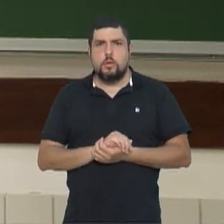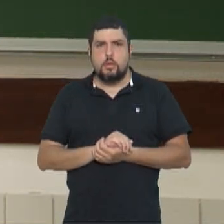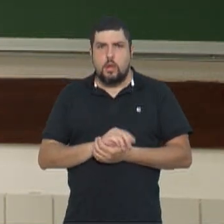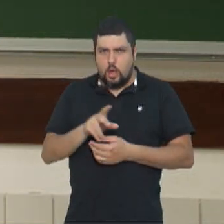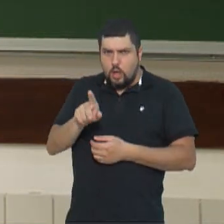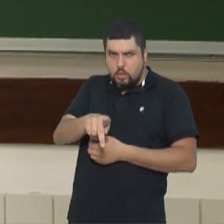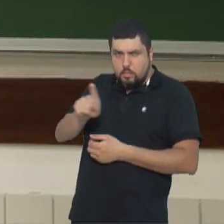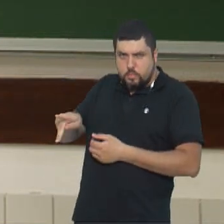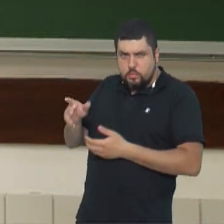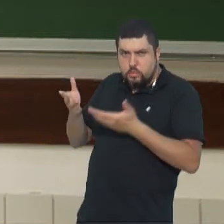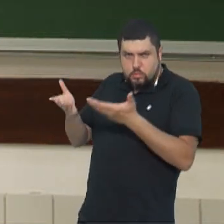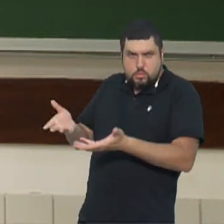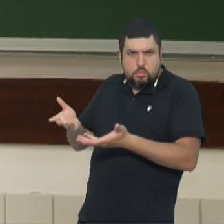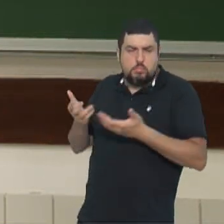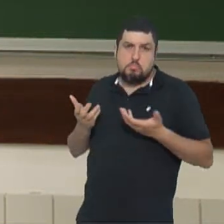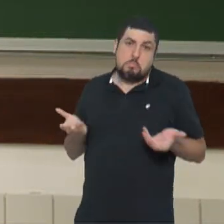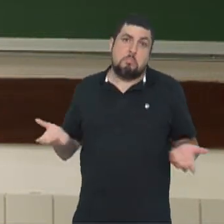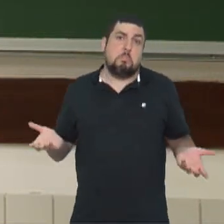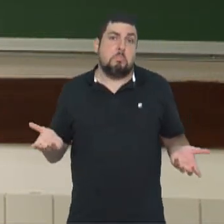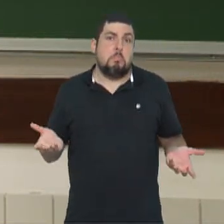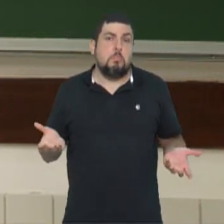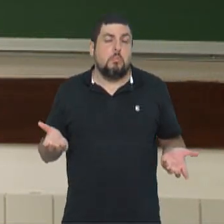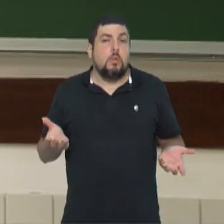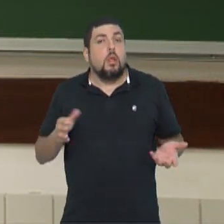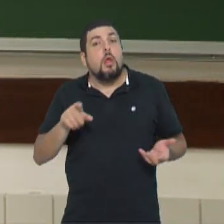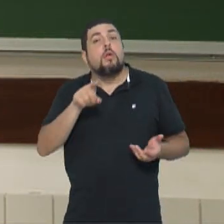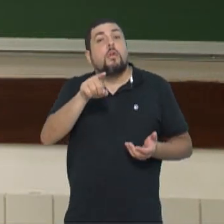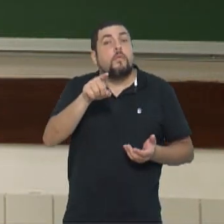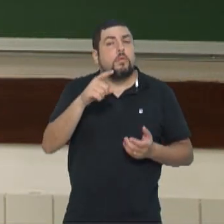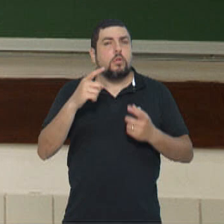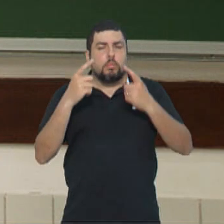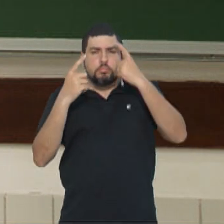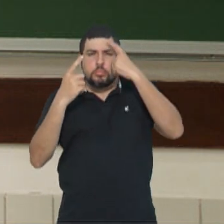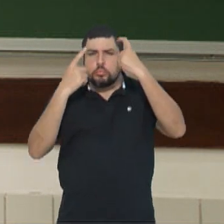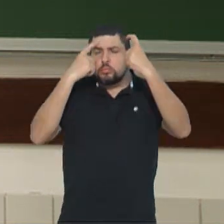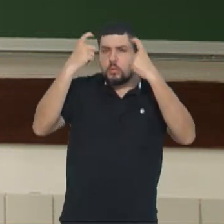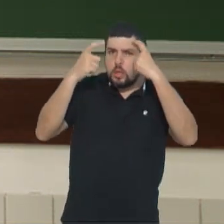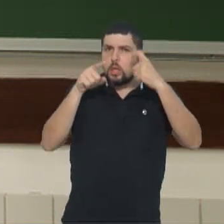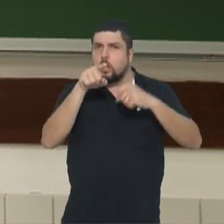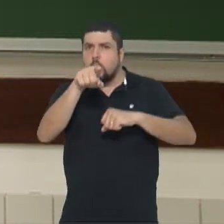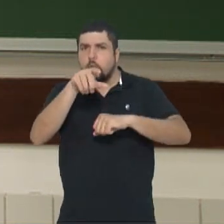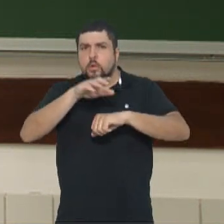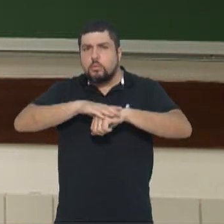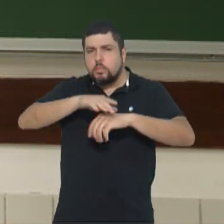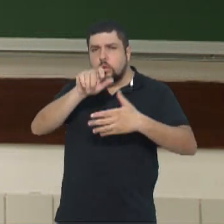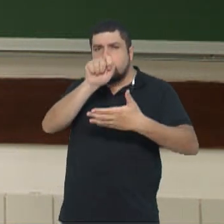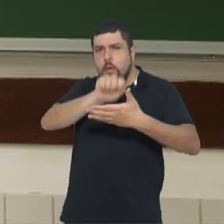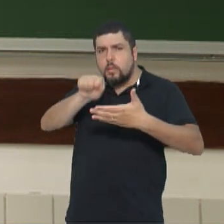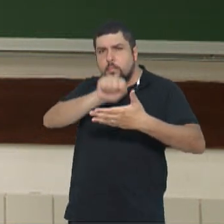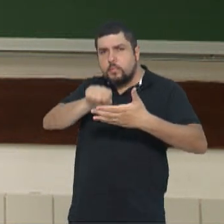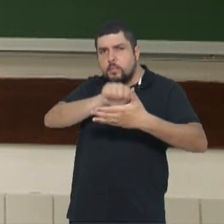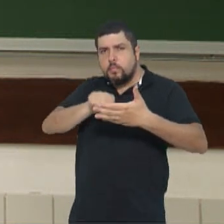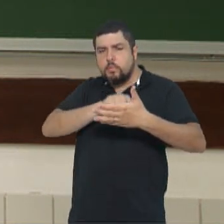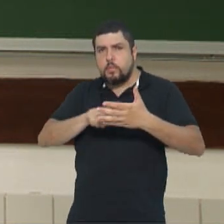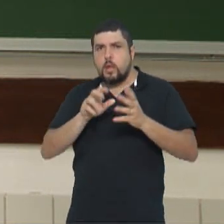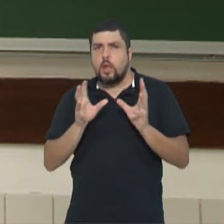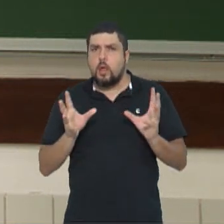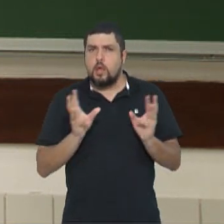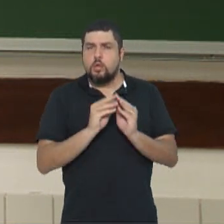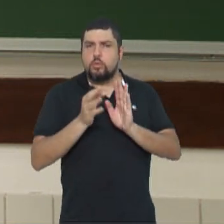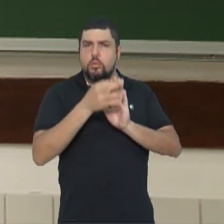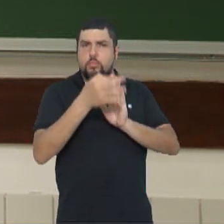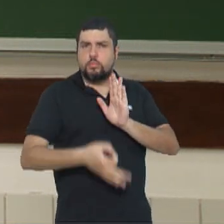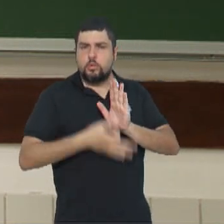professor fez uma ideia, deu uma ideia de vocês fazerem resenhas para publicar. Uma das resenhas ou duas vai